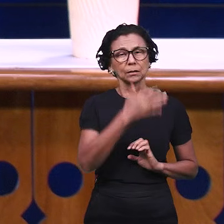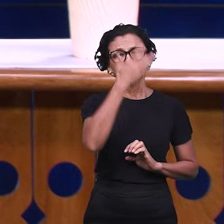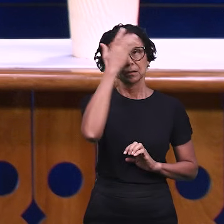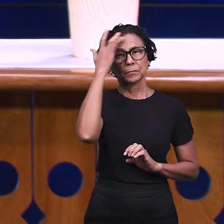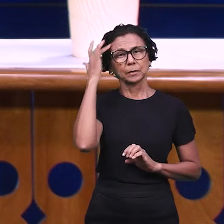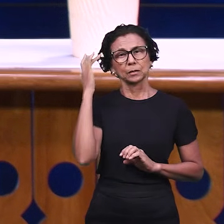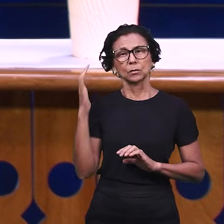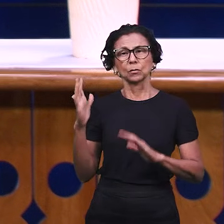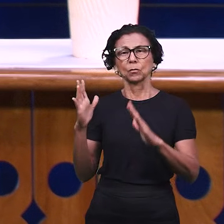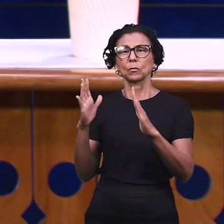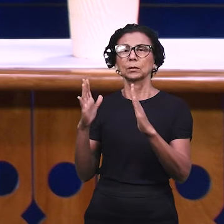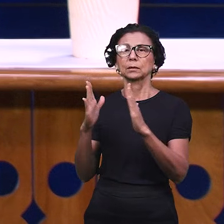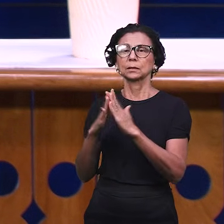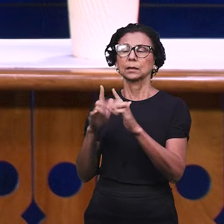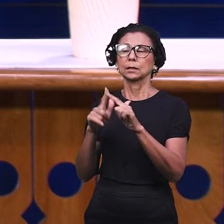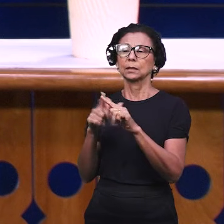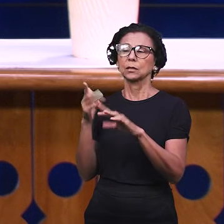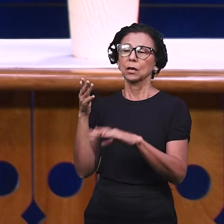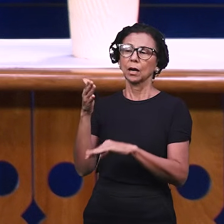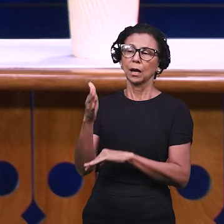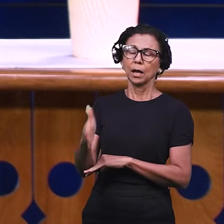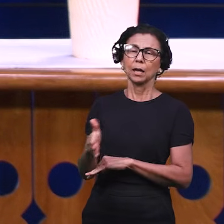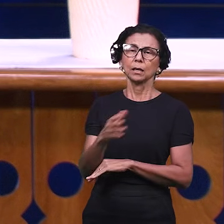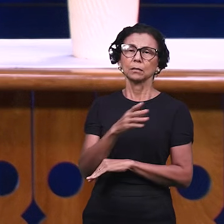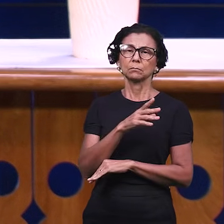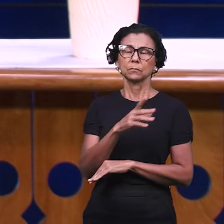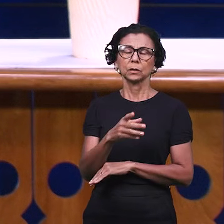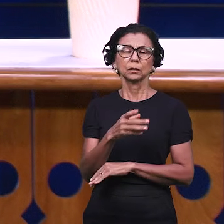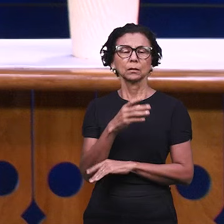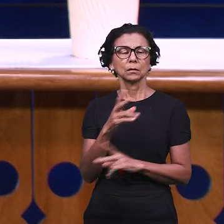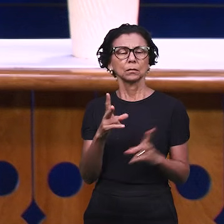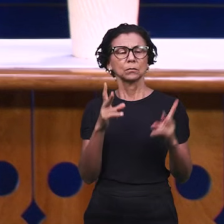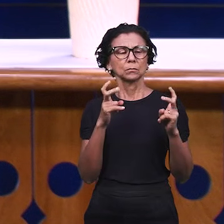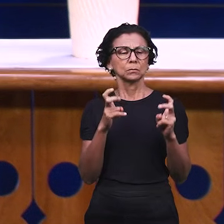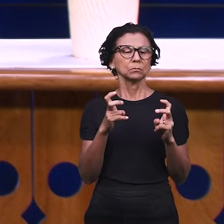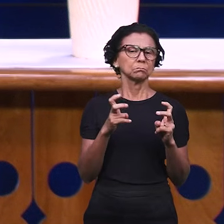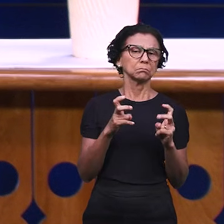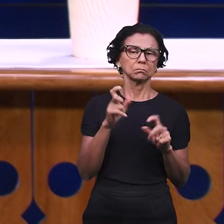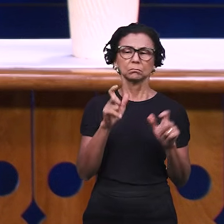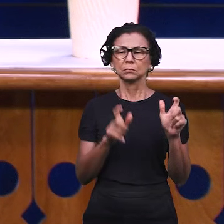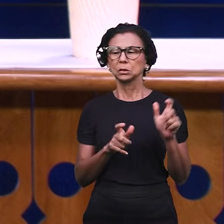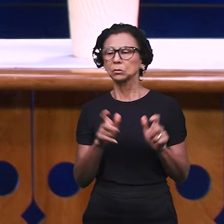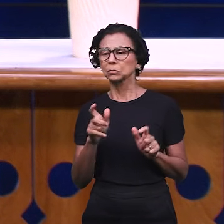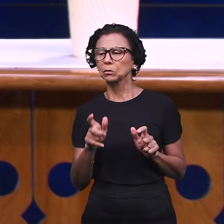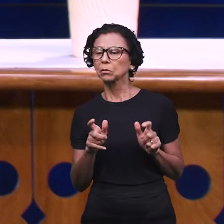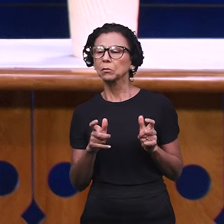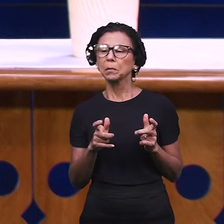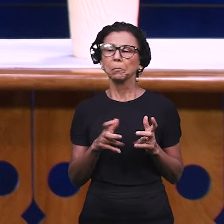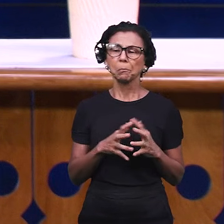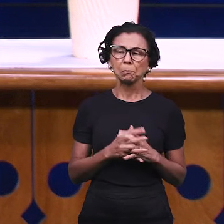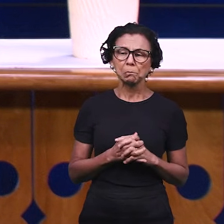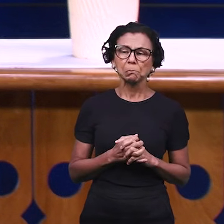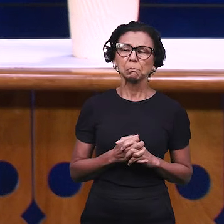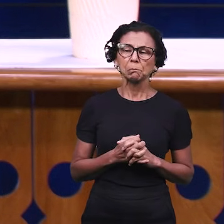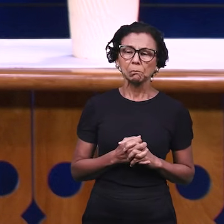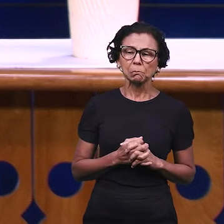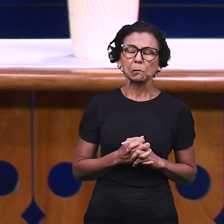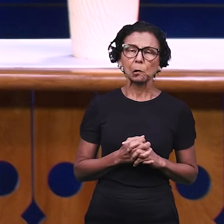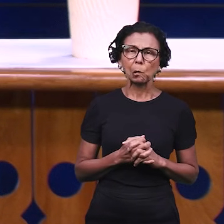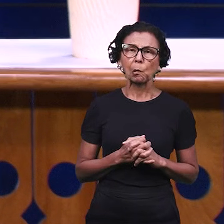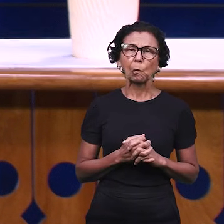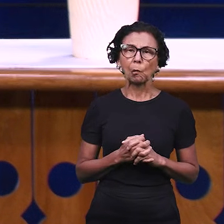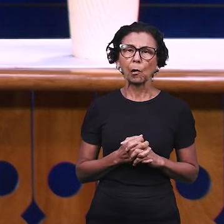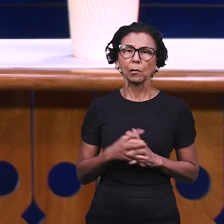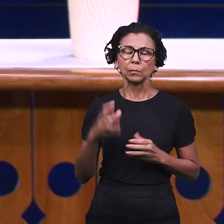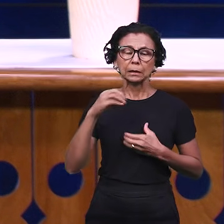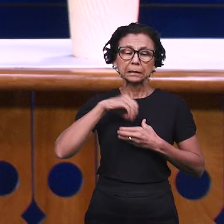igreja vão observar as atitudes da igreja. E por que nós observamos e